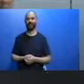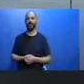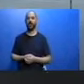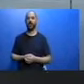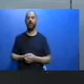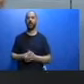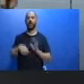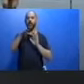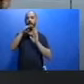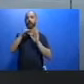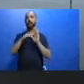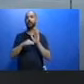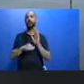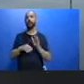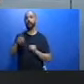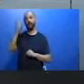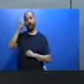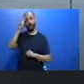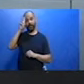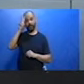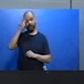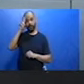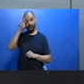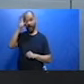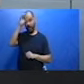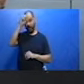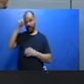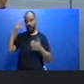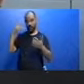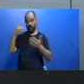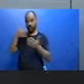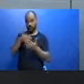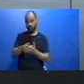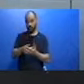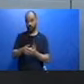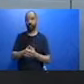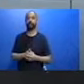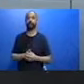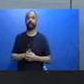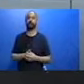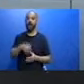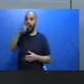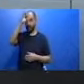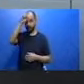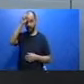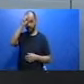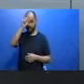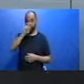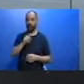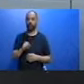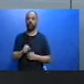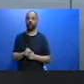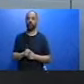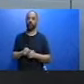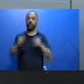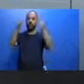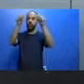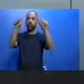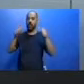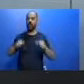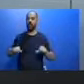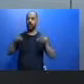que que nós fizemos relembramos o que aprendemos até agora e aprendemos sobre o gênero textual